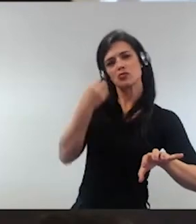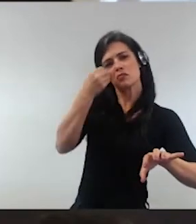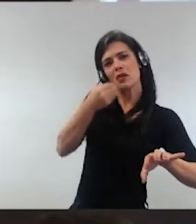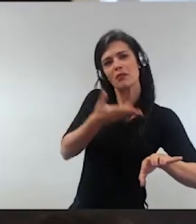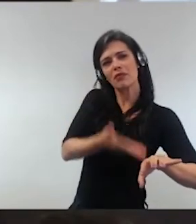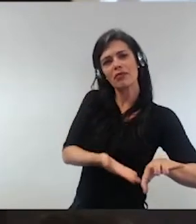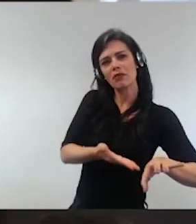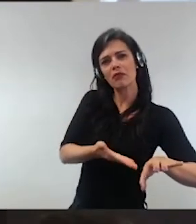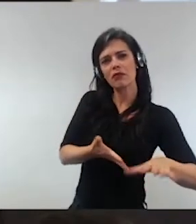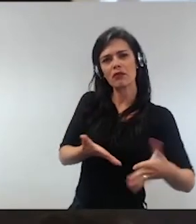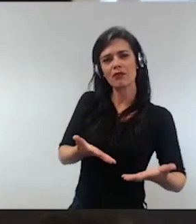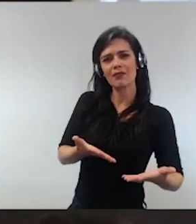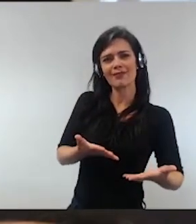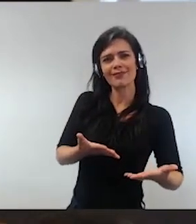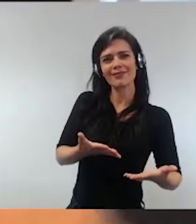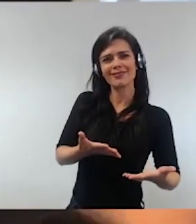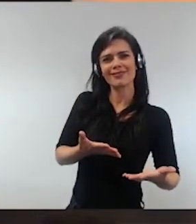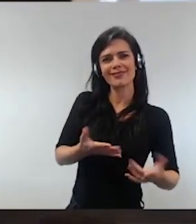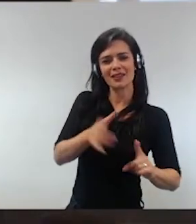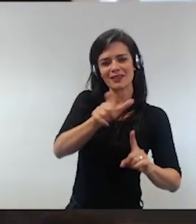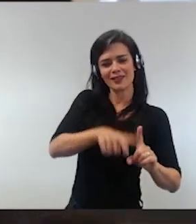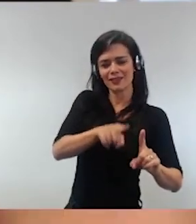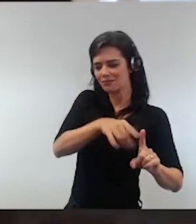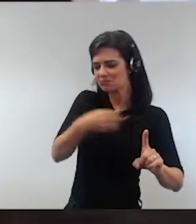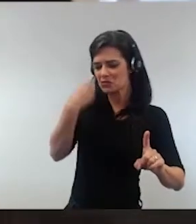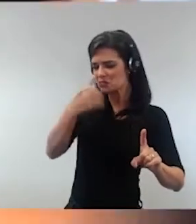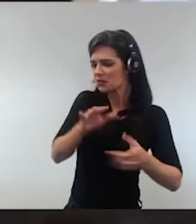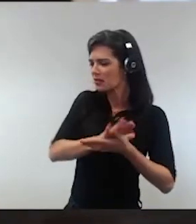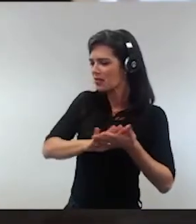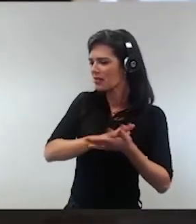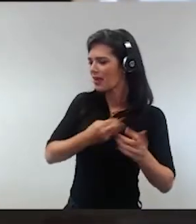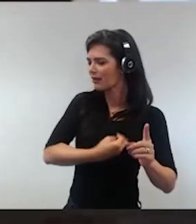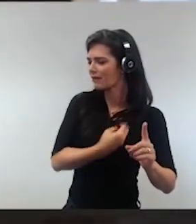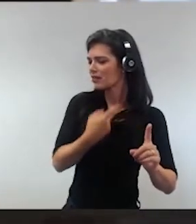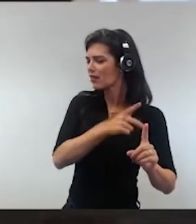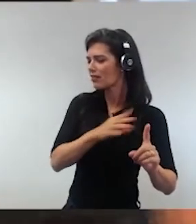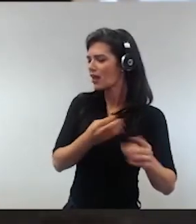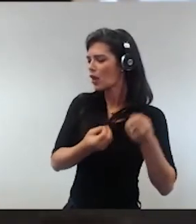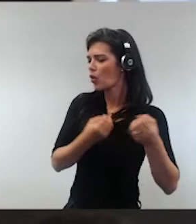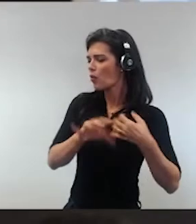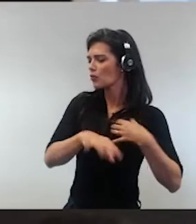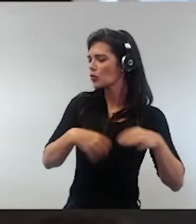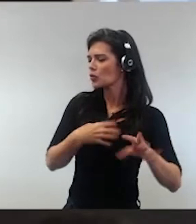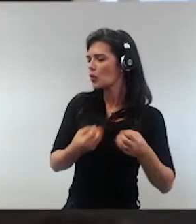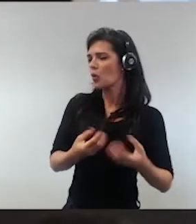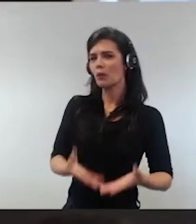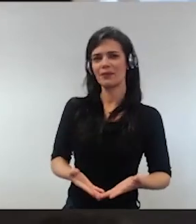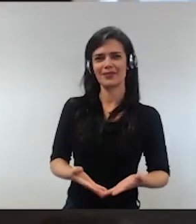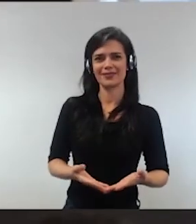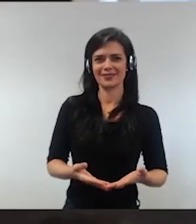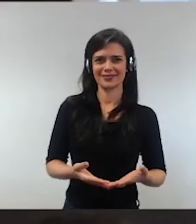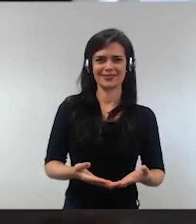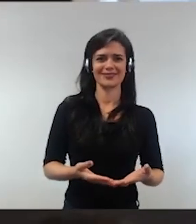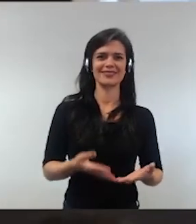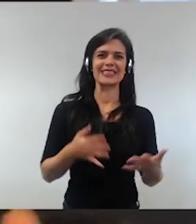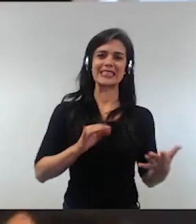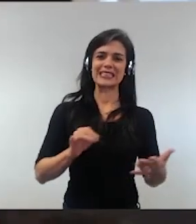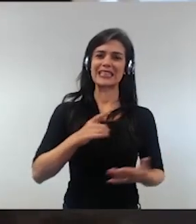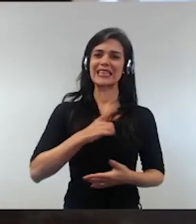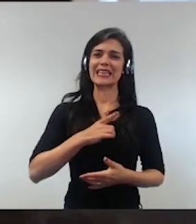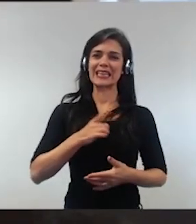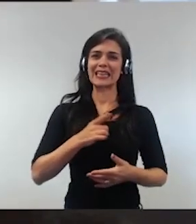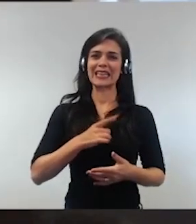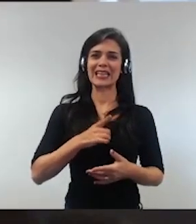né, que está tão distante de mim? Como é que eu vou poder julgar duas partes que estão em situações de vidas que eu não vivi? E se eu tenho